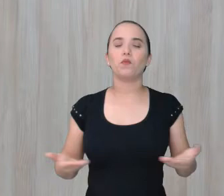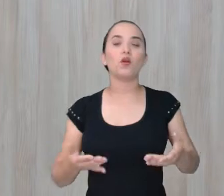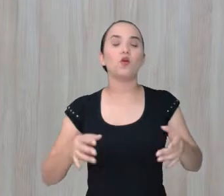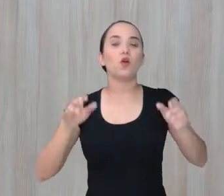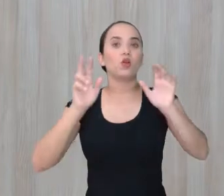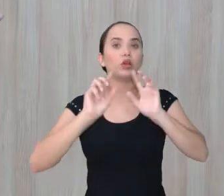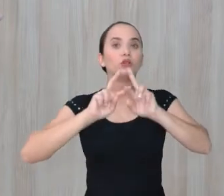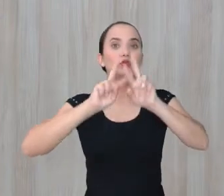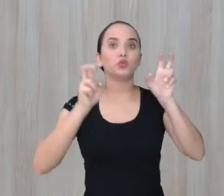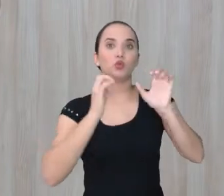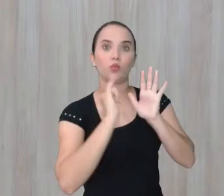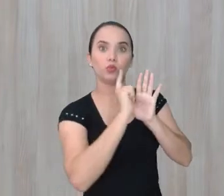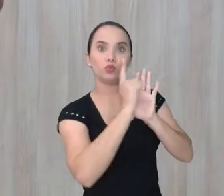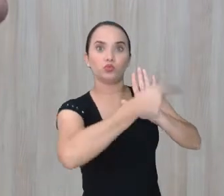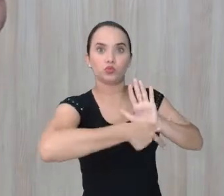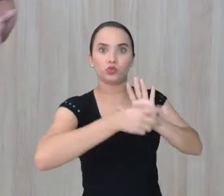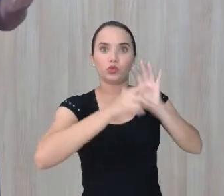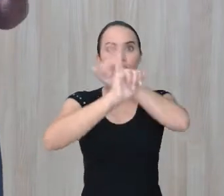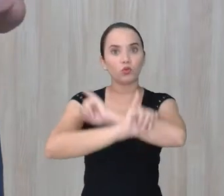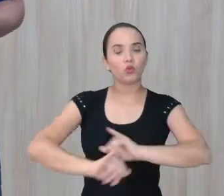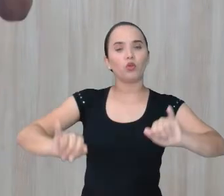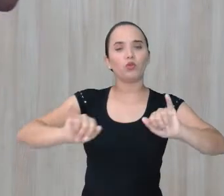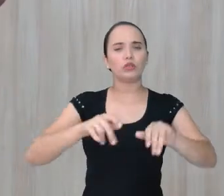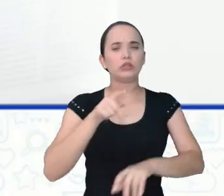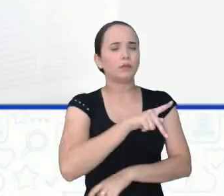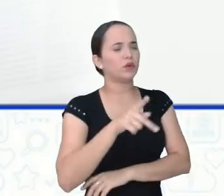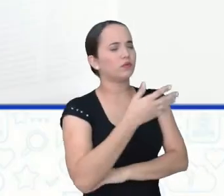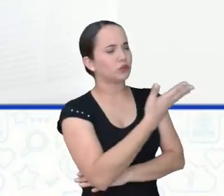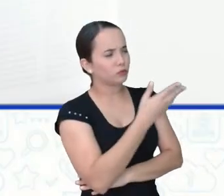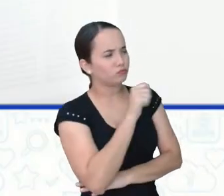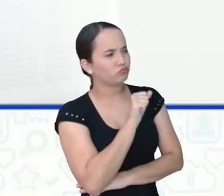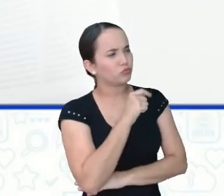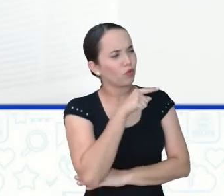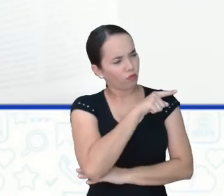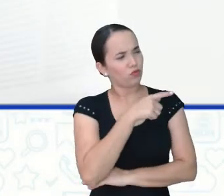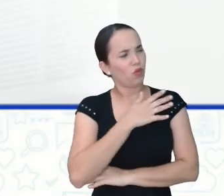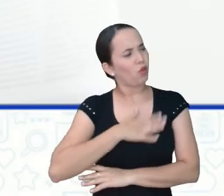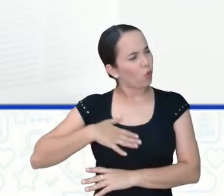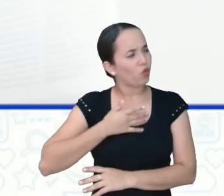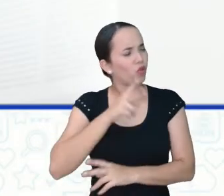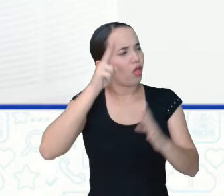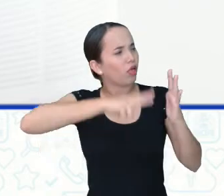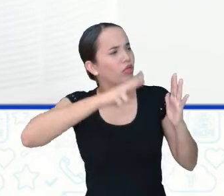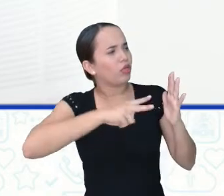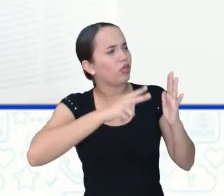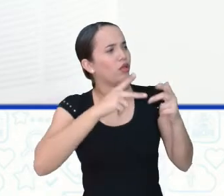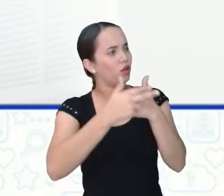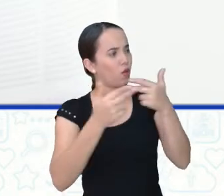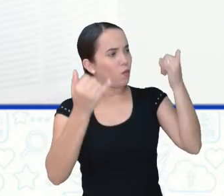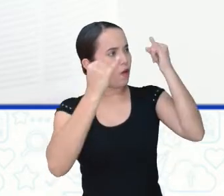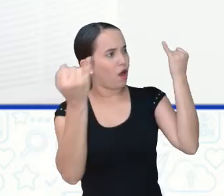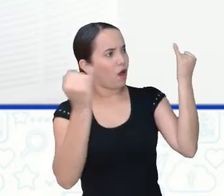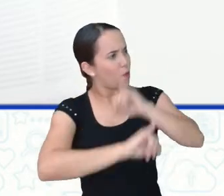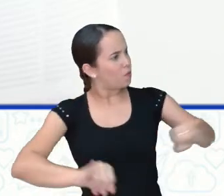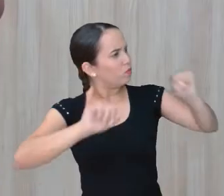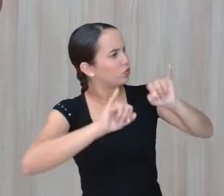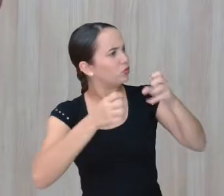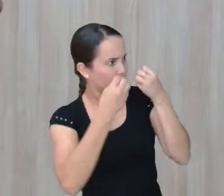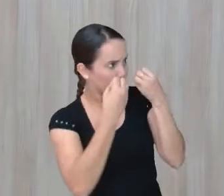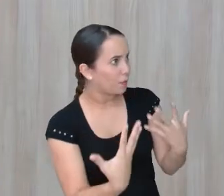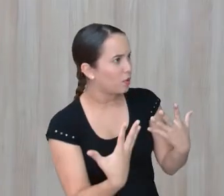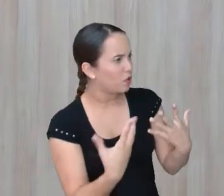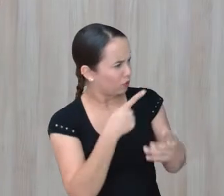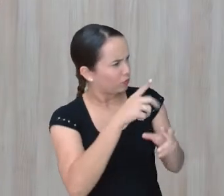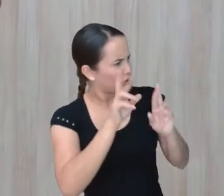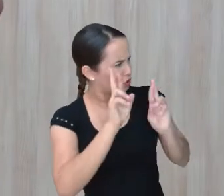desse gênero. Professora Vanessa, você gostaria de ler alguma notícia boa hoje? Você espera por isso? Ou porque o